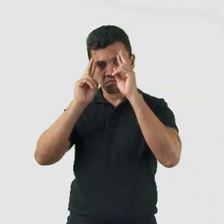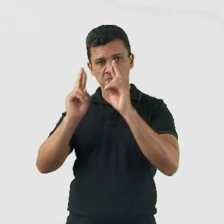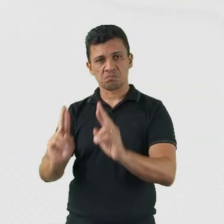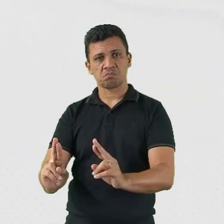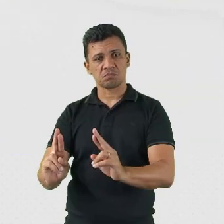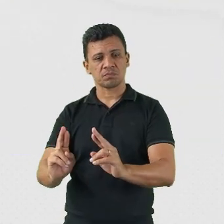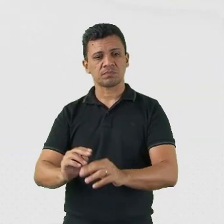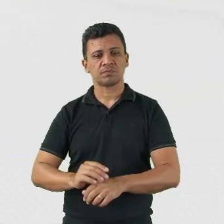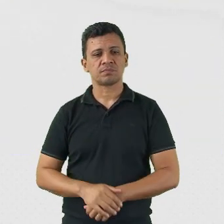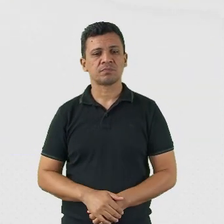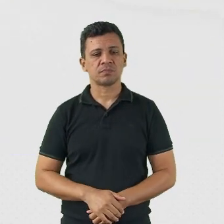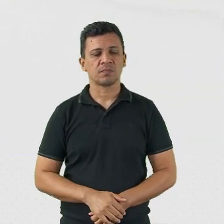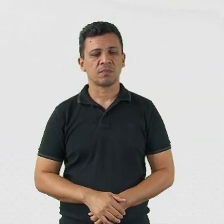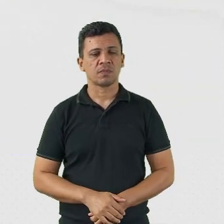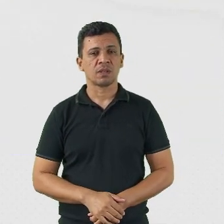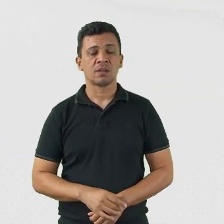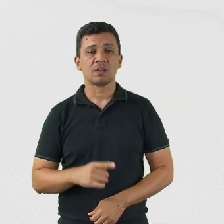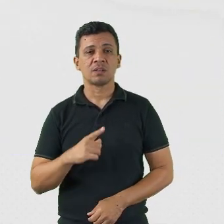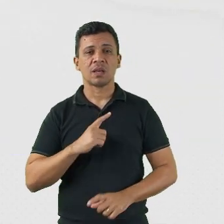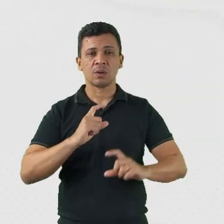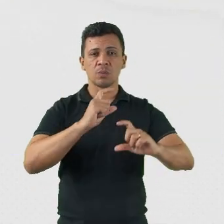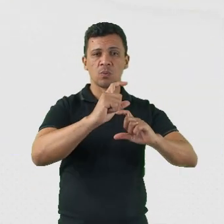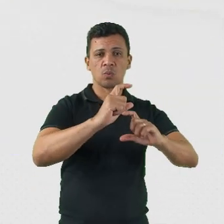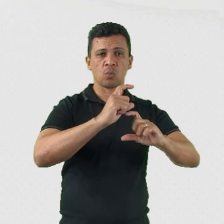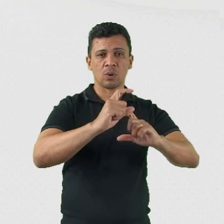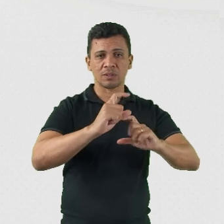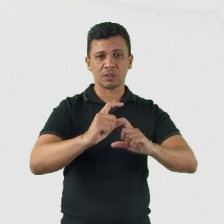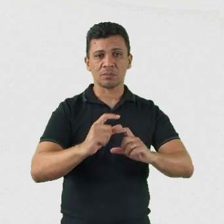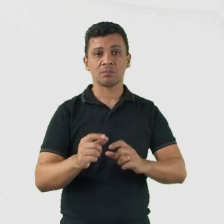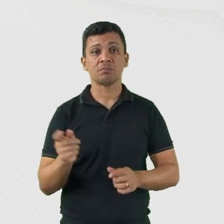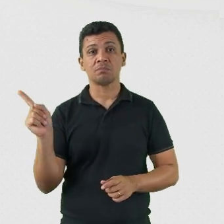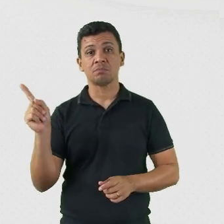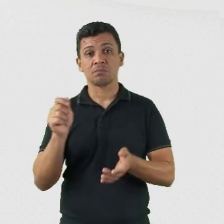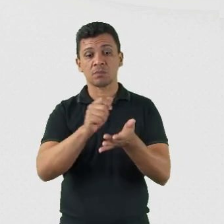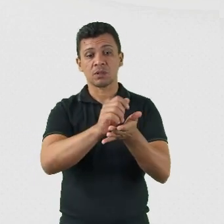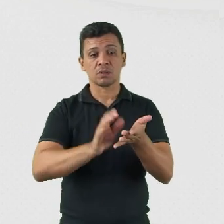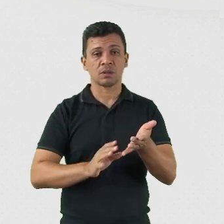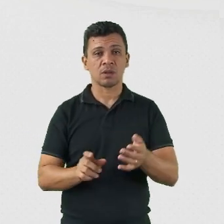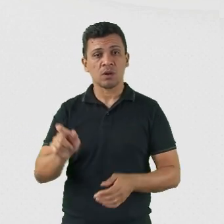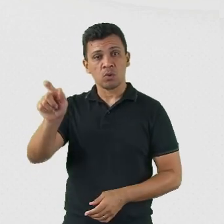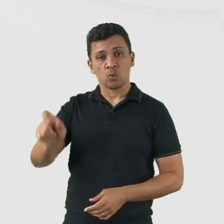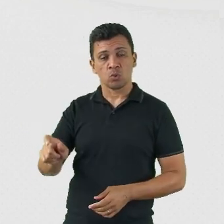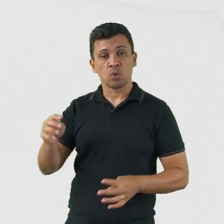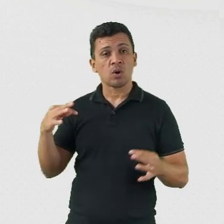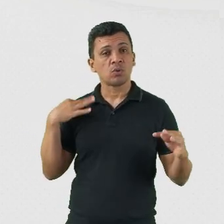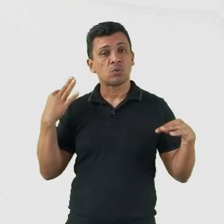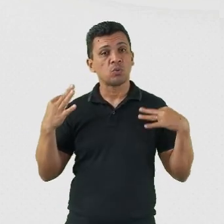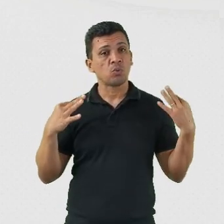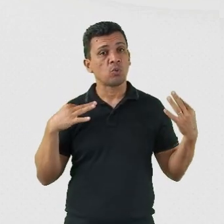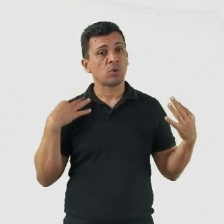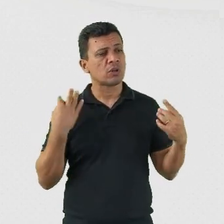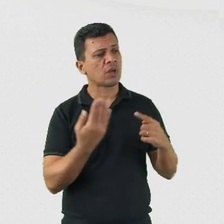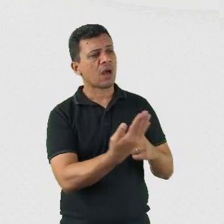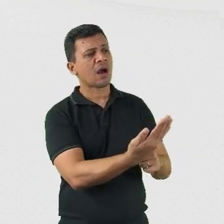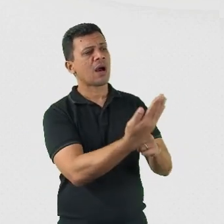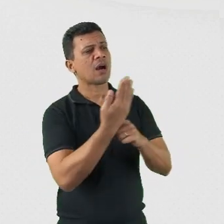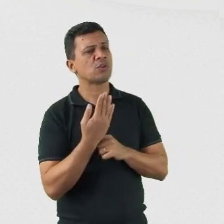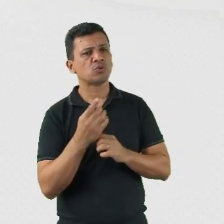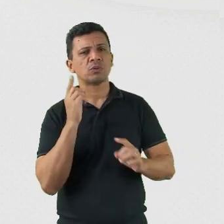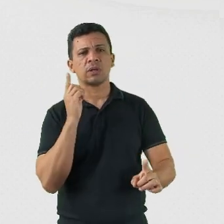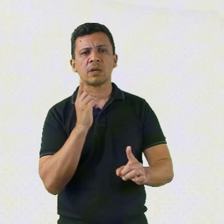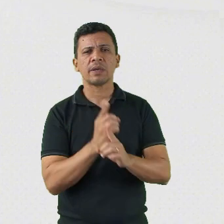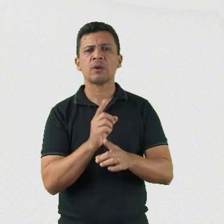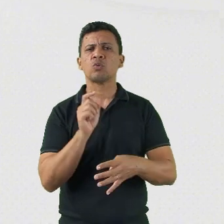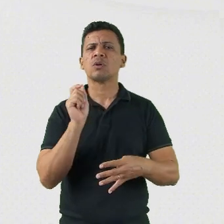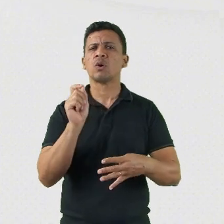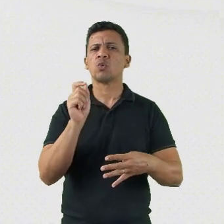respeitosa. De acordo com o quadrinho, vamos analisar alguns exercícios. O turista está pedindo ajuda para encontrar,